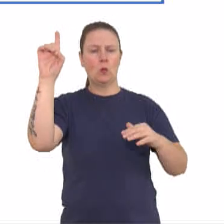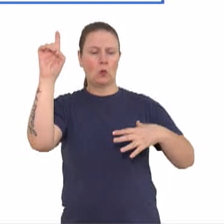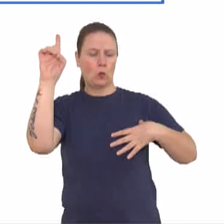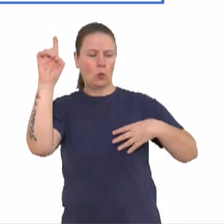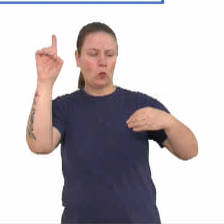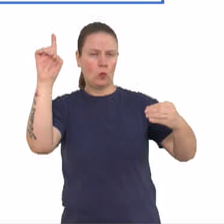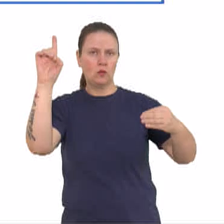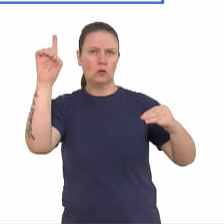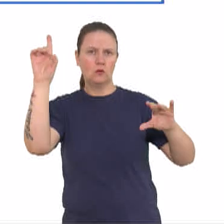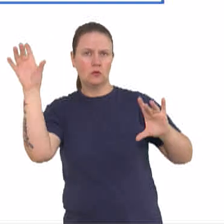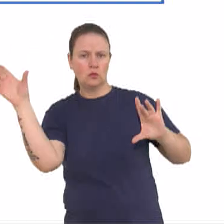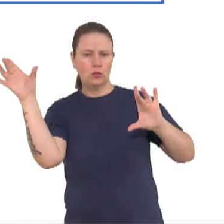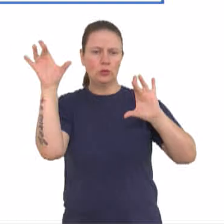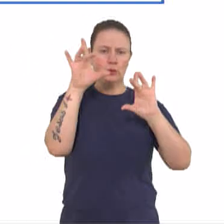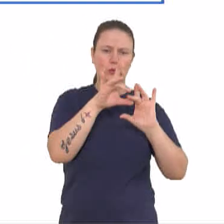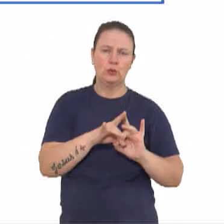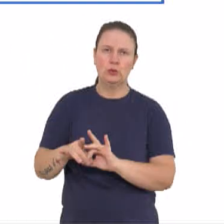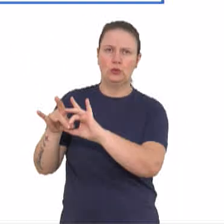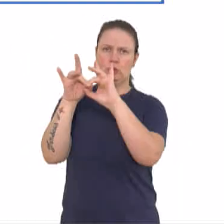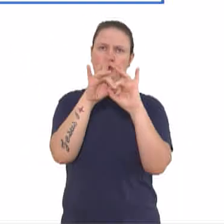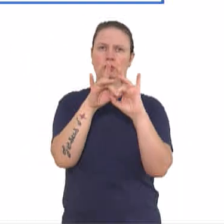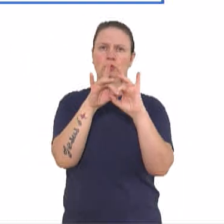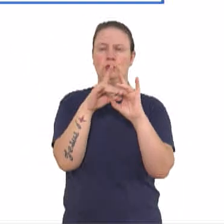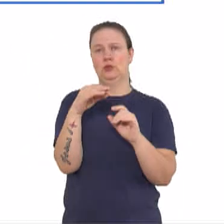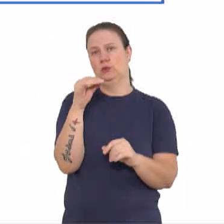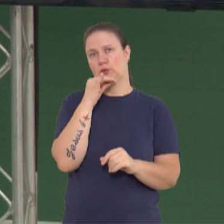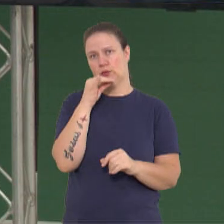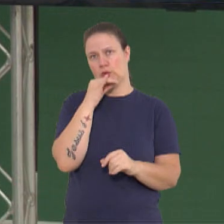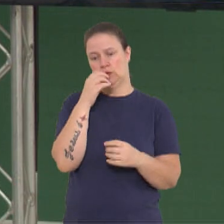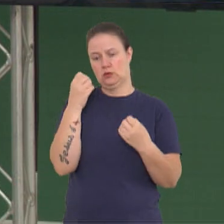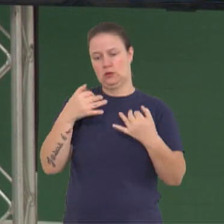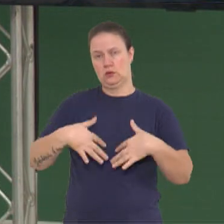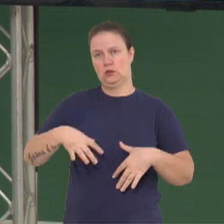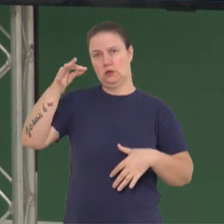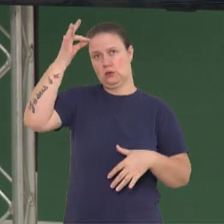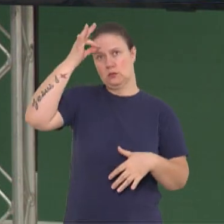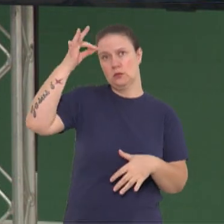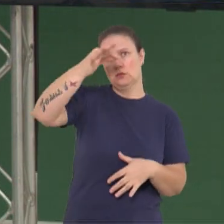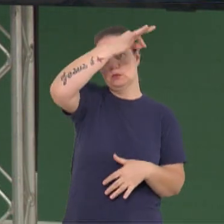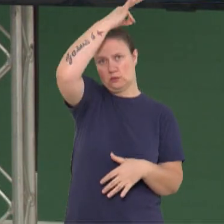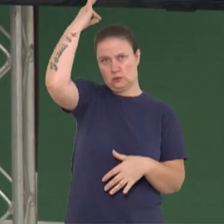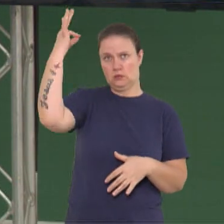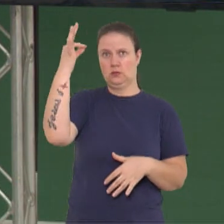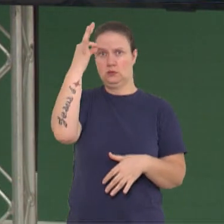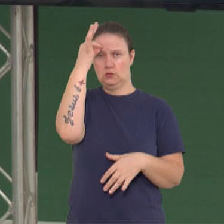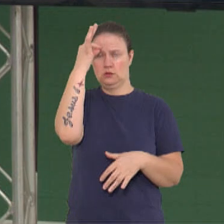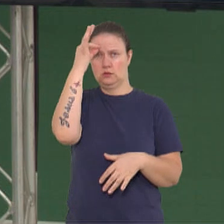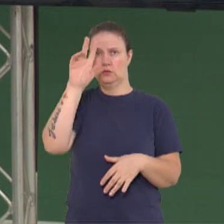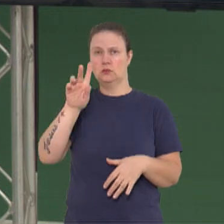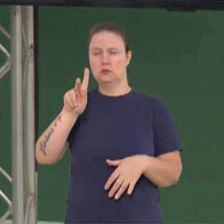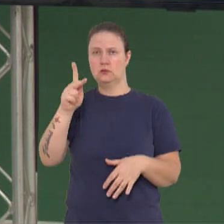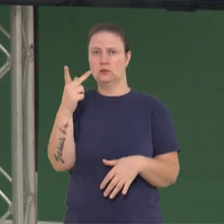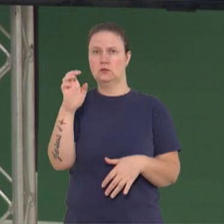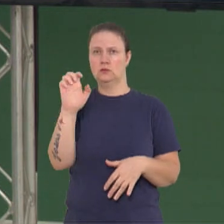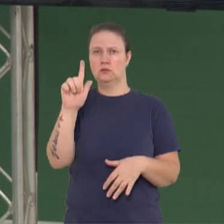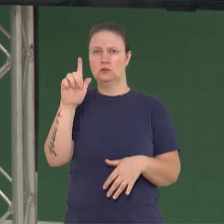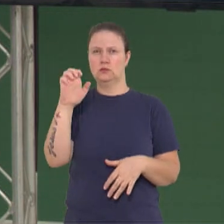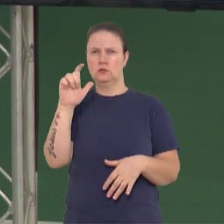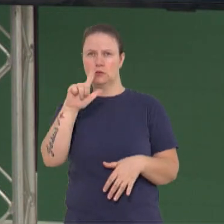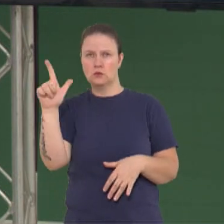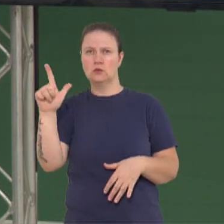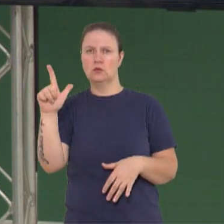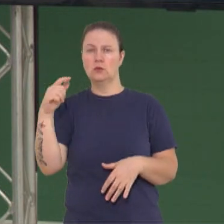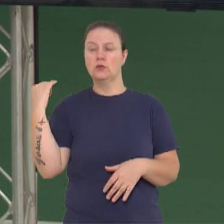reconciliando-se consigo no mesmo Espírito, no caso aqui, Espírito Santo. Então vejam, Hegel era um filósofo